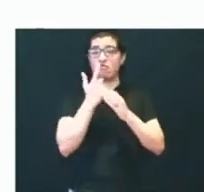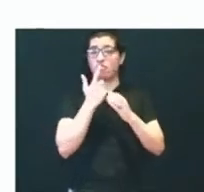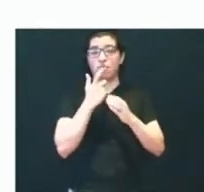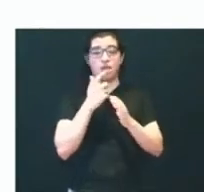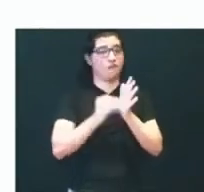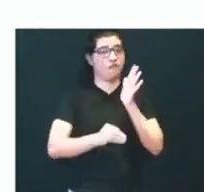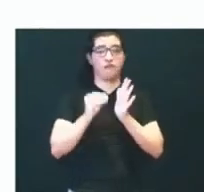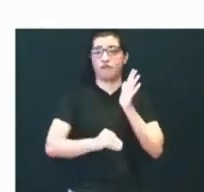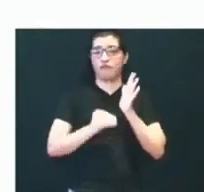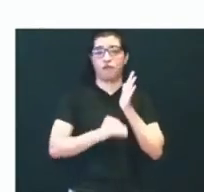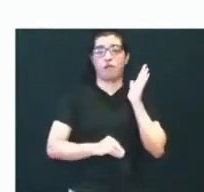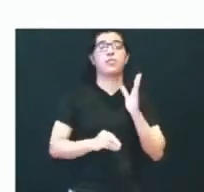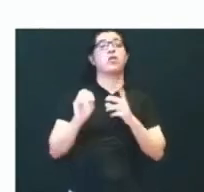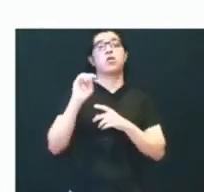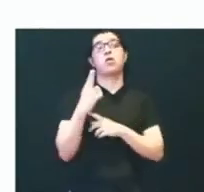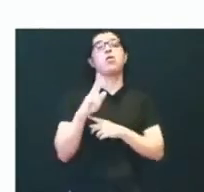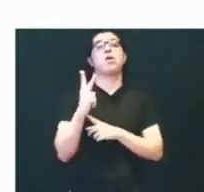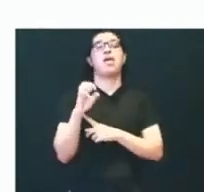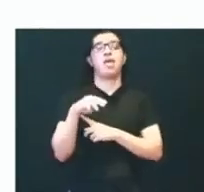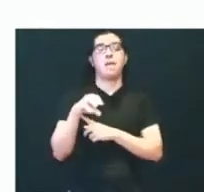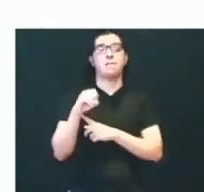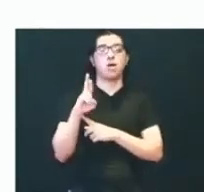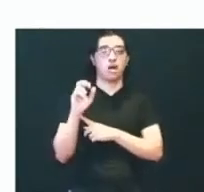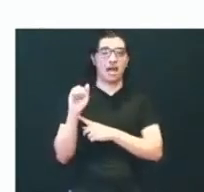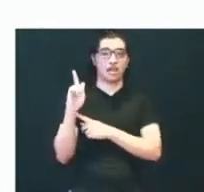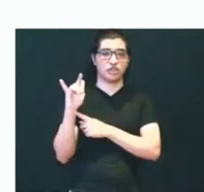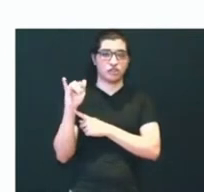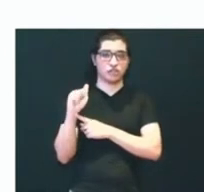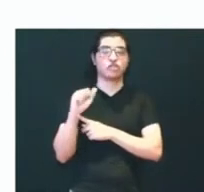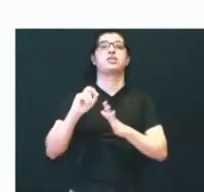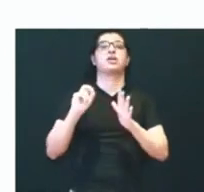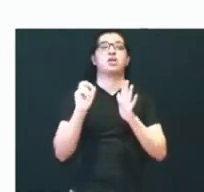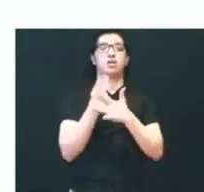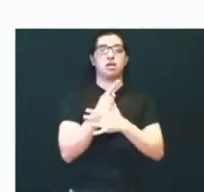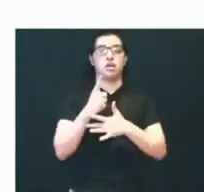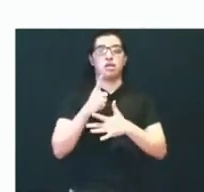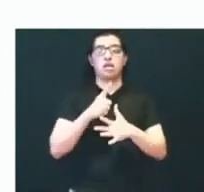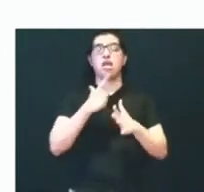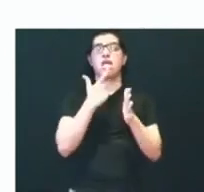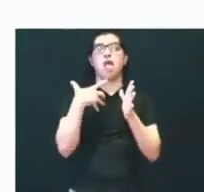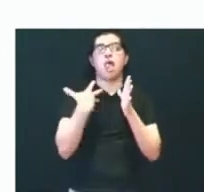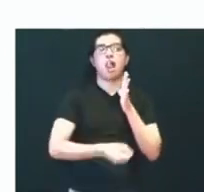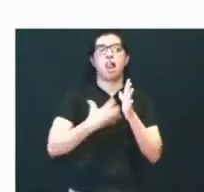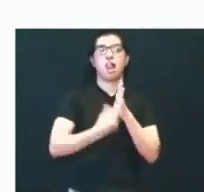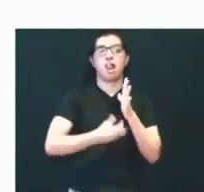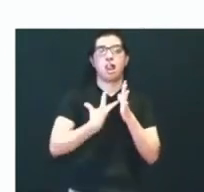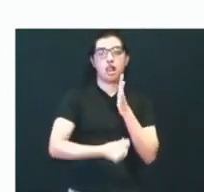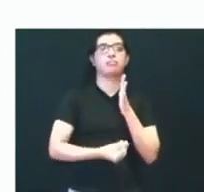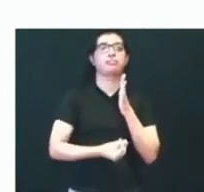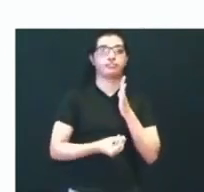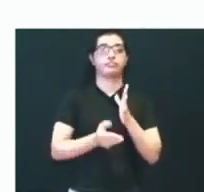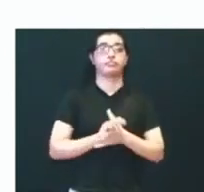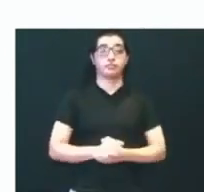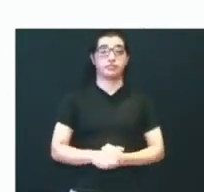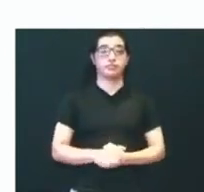ter uma síndrome hemorrágica, ele pode ter manifestações de sangramento, porque as plaquetas não estão funcionando bem.